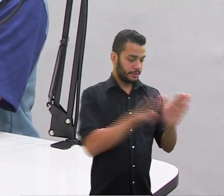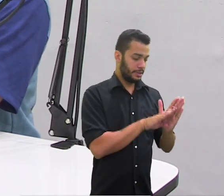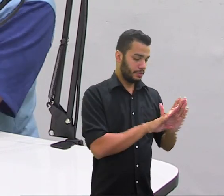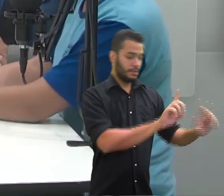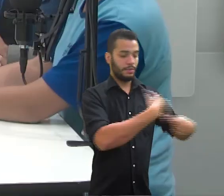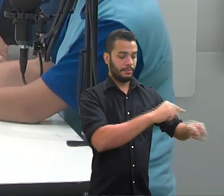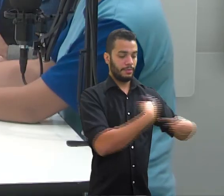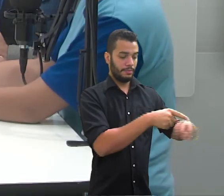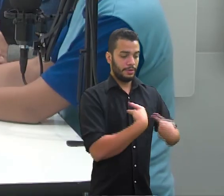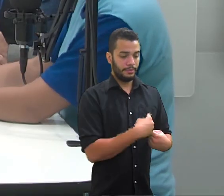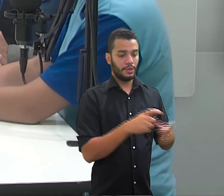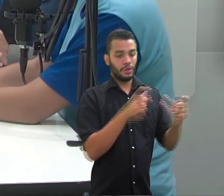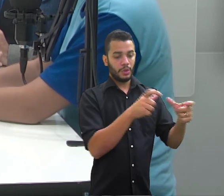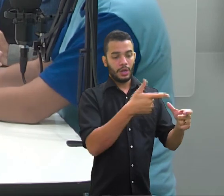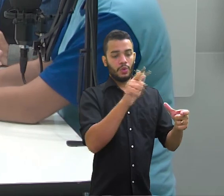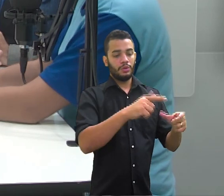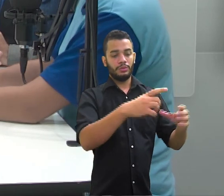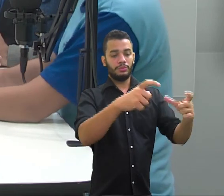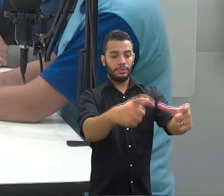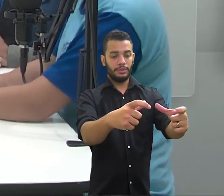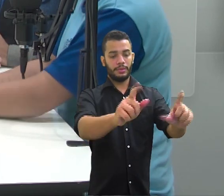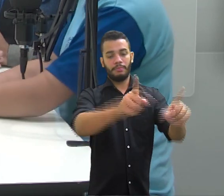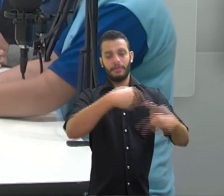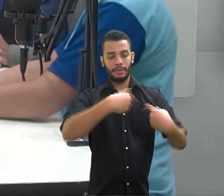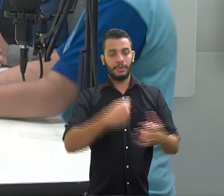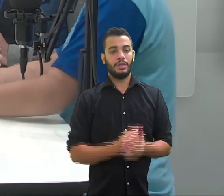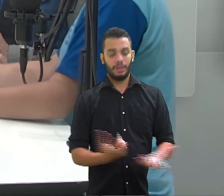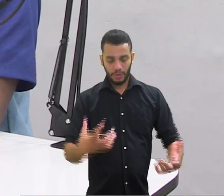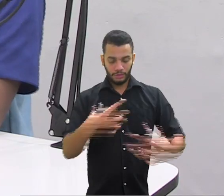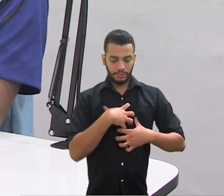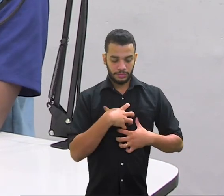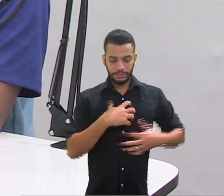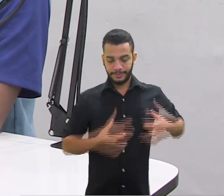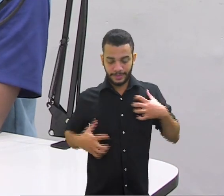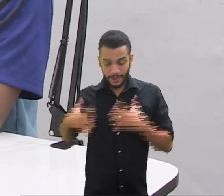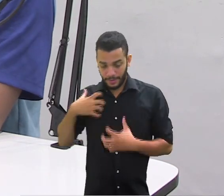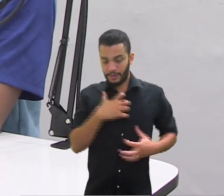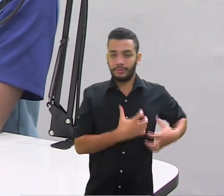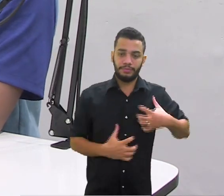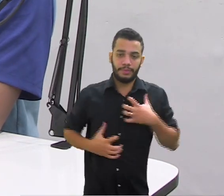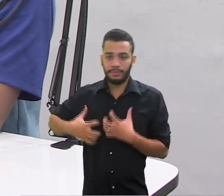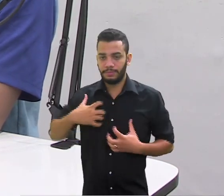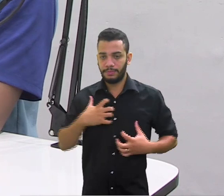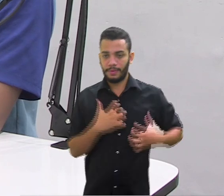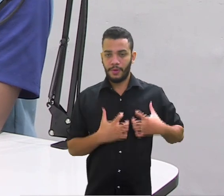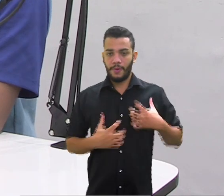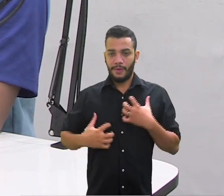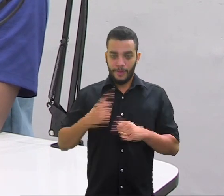porto seguro? pedir um socorro. Uhum. Então, assim, a conversa faz parte de